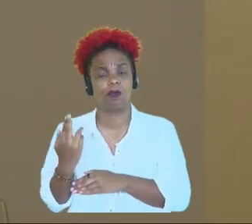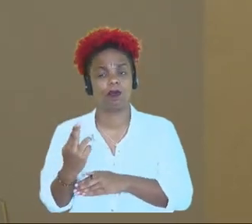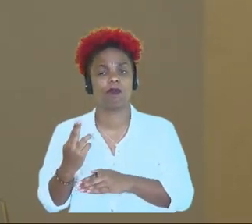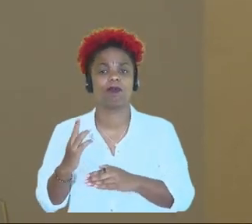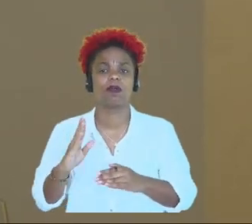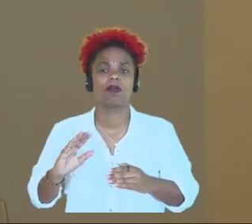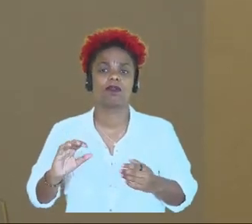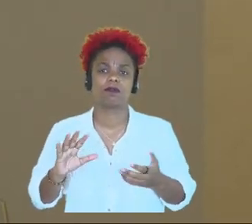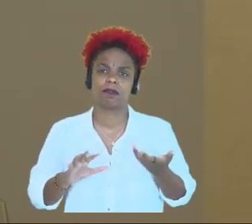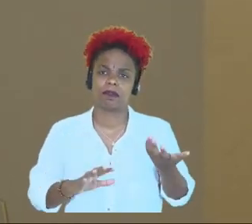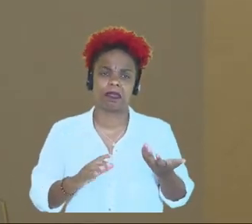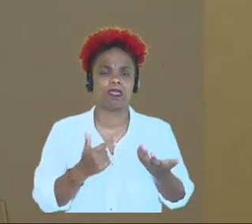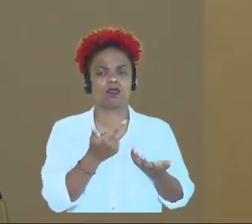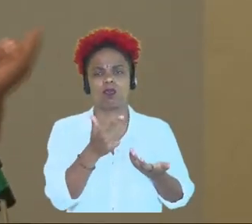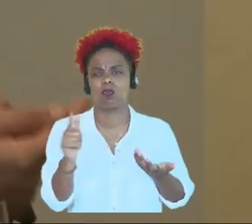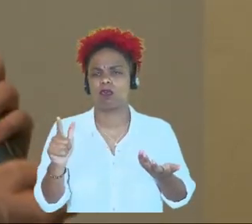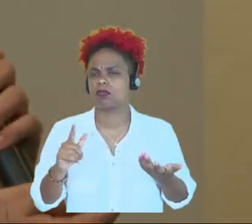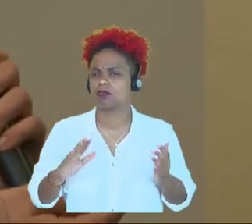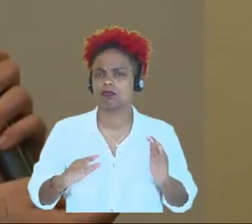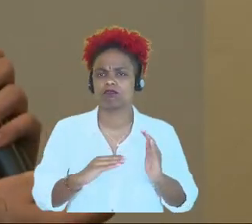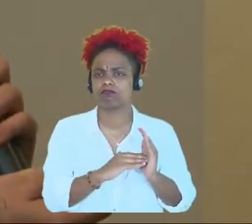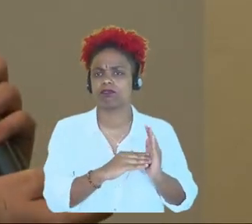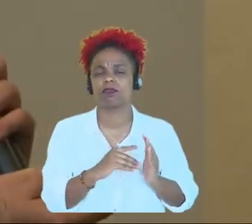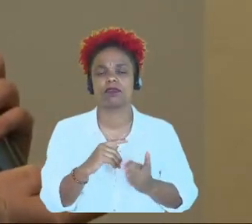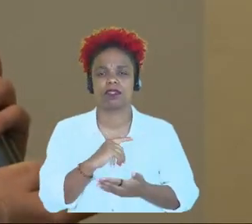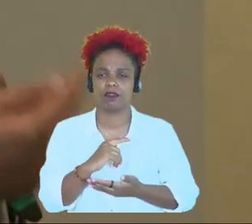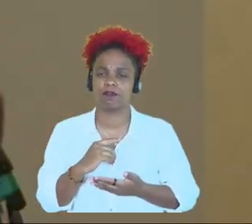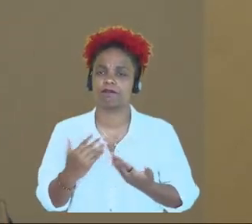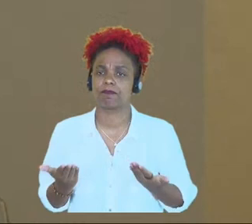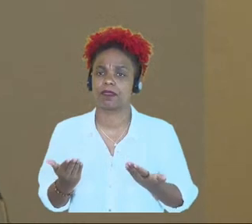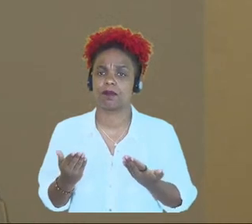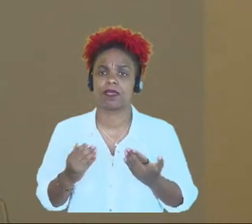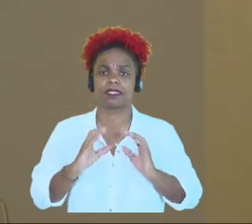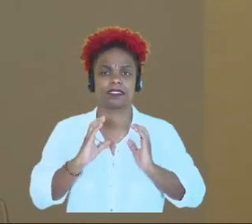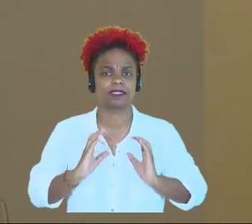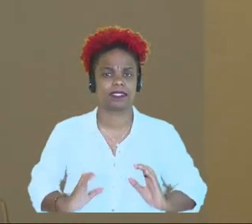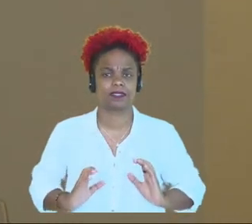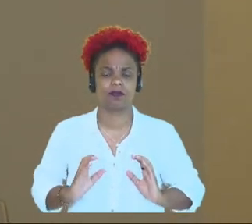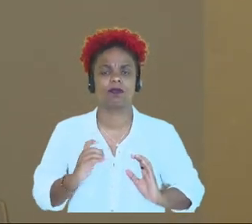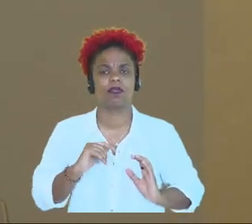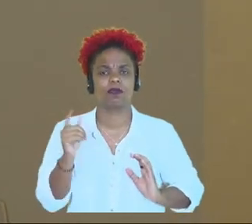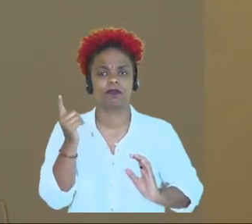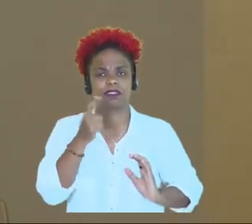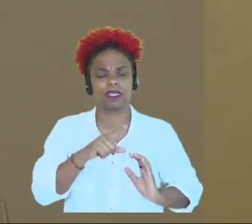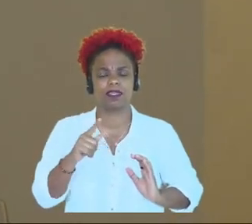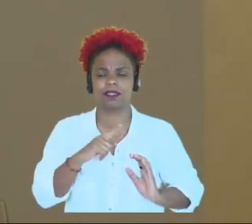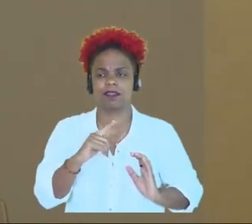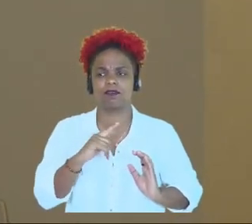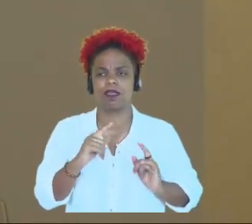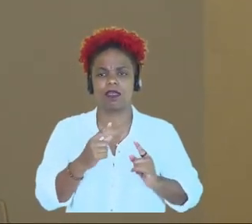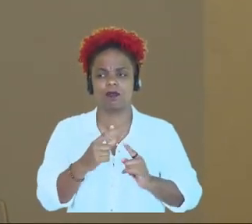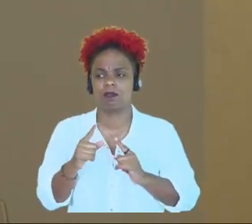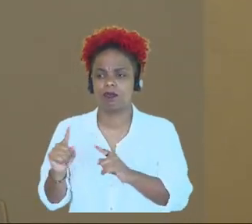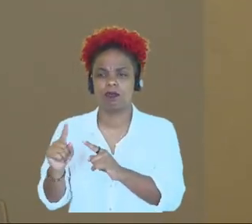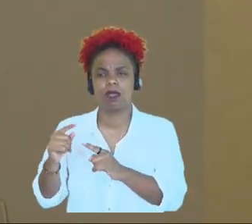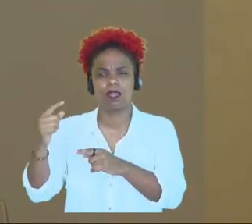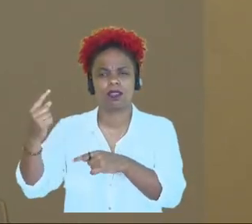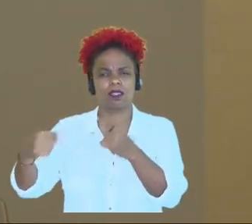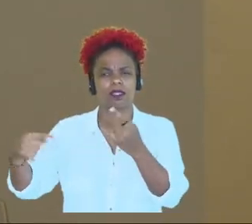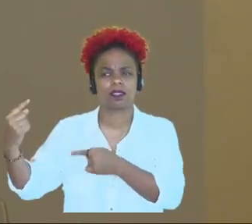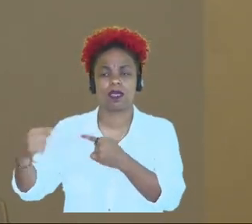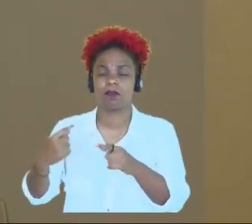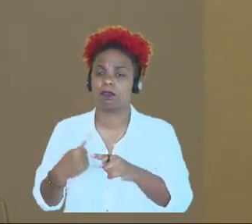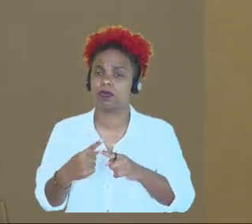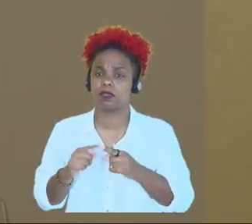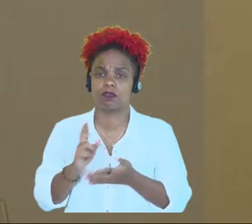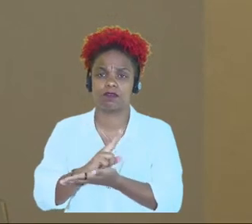mas também é muito difícil ser sociedade civil e tentar construir uma oposição de fora para dentro, porque universidades foram